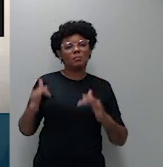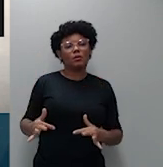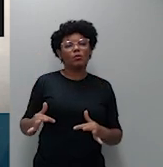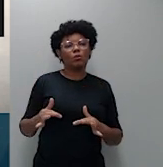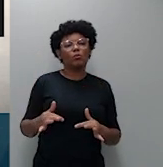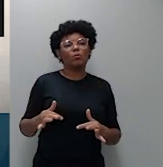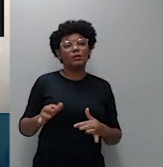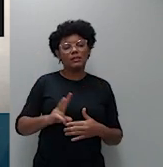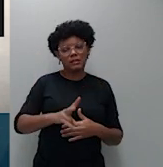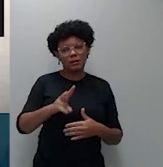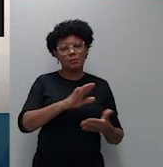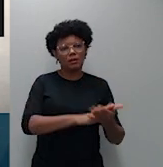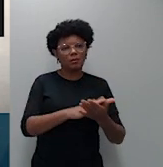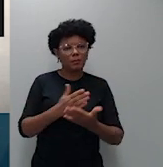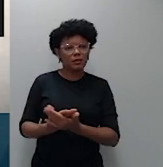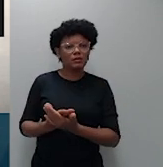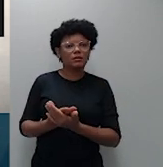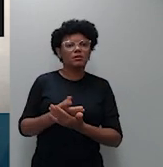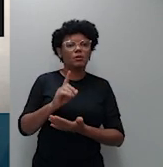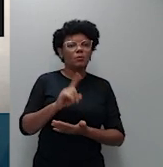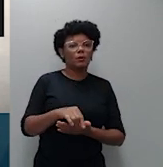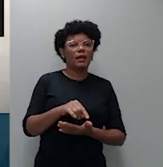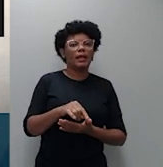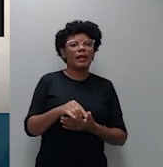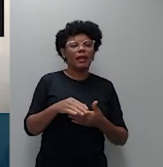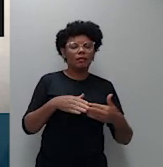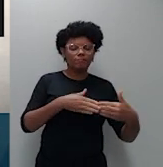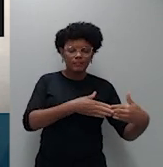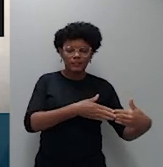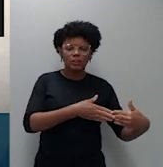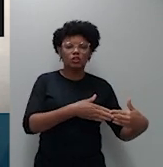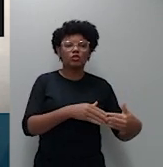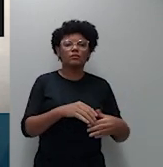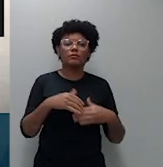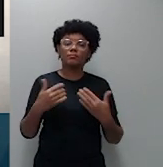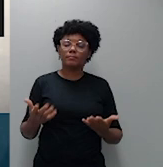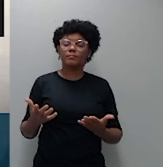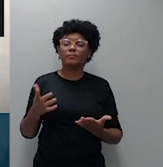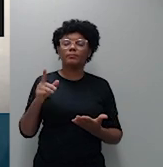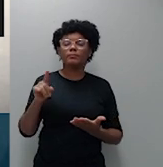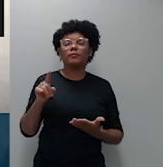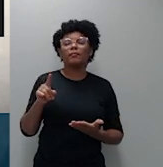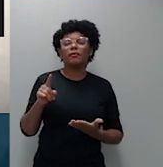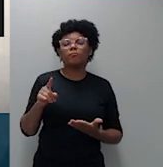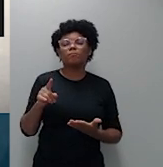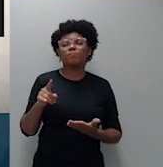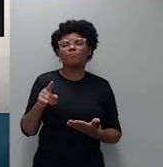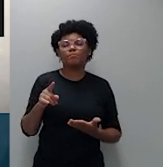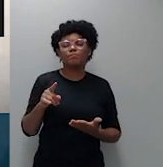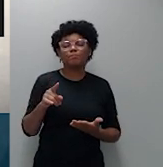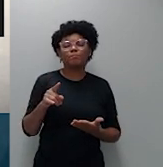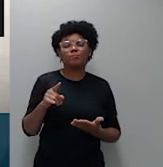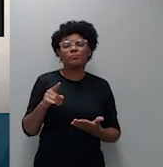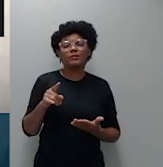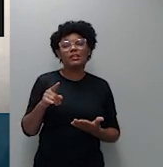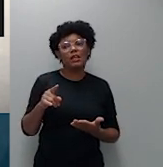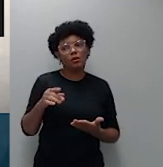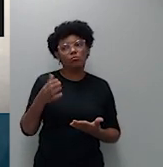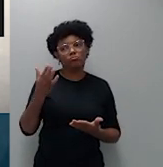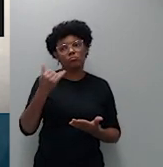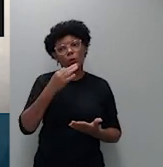interpretação é restritivo de modo que reconheço as